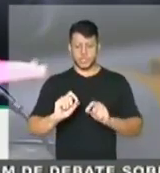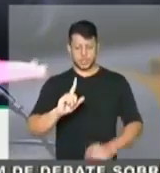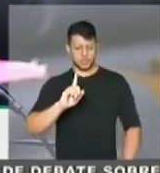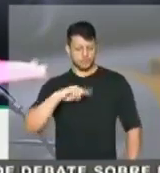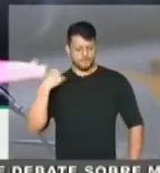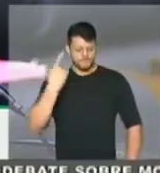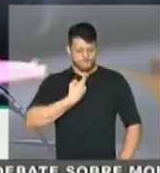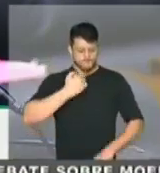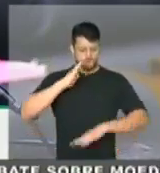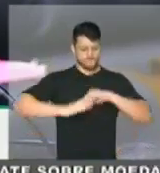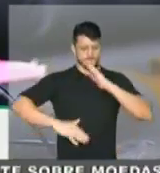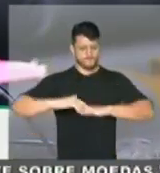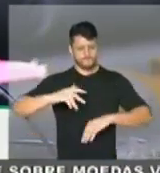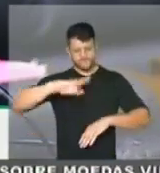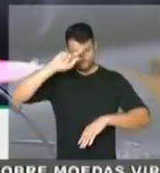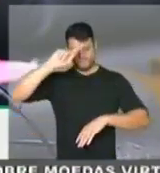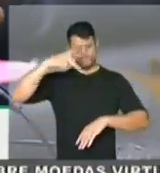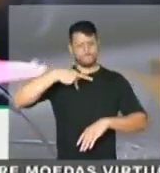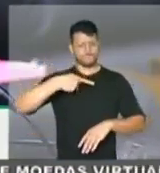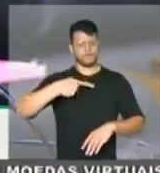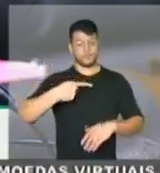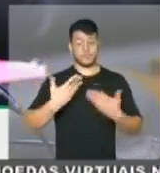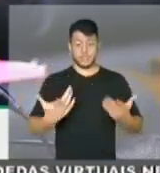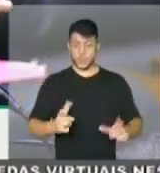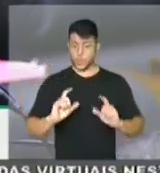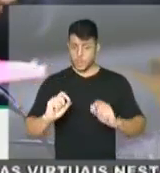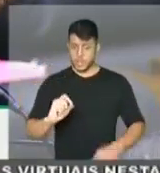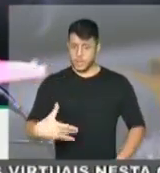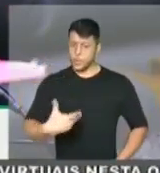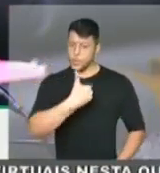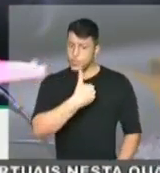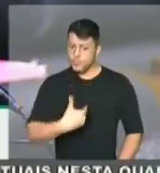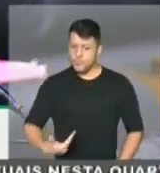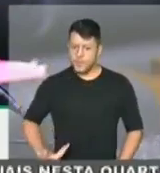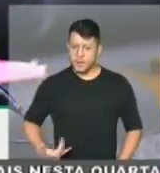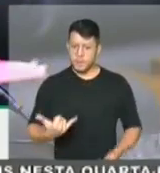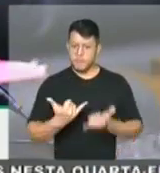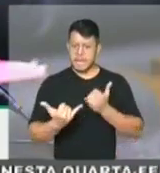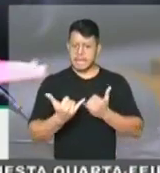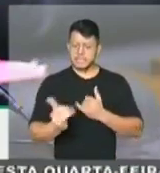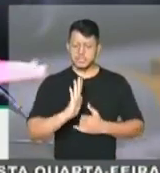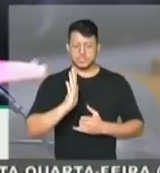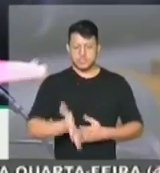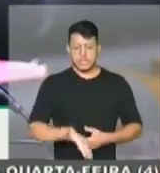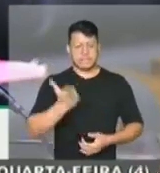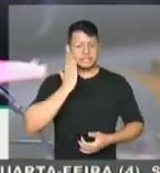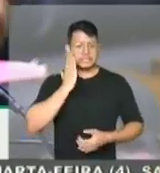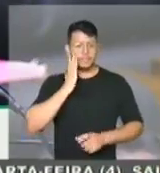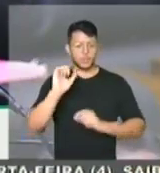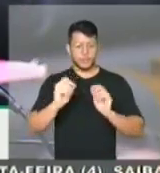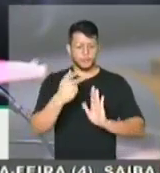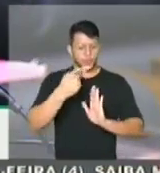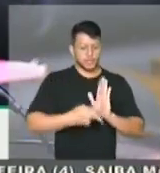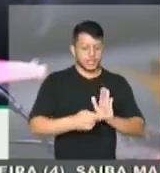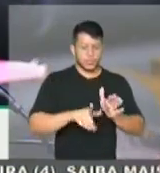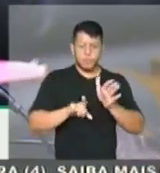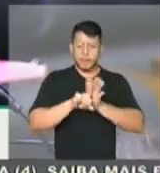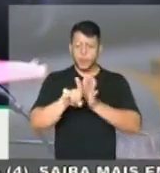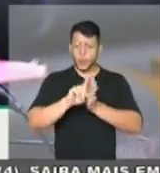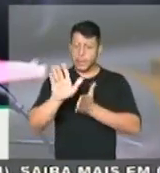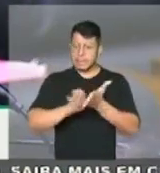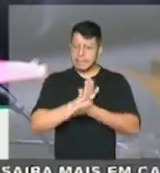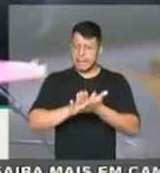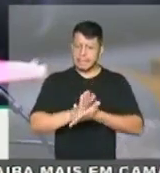sobre nós sem nós que o governo adotou e sá essa medida esse projeto sem consultar